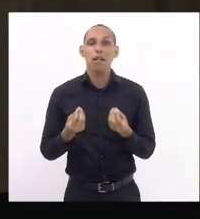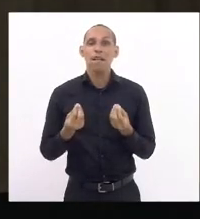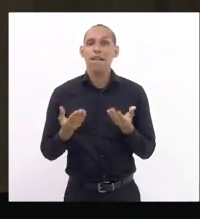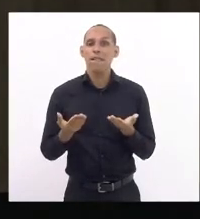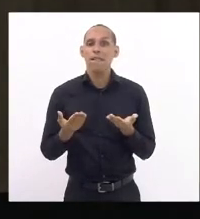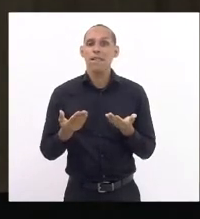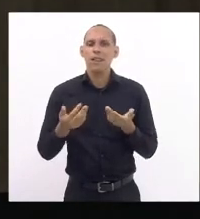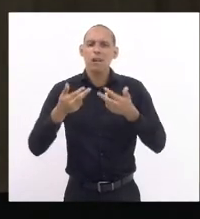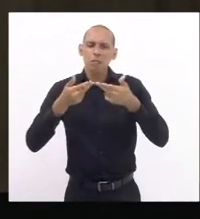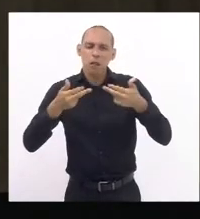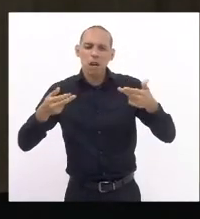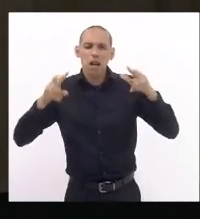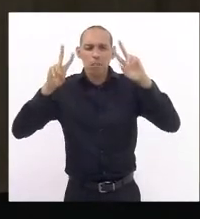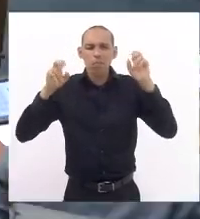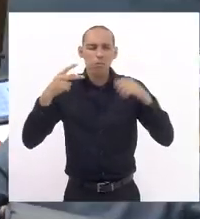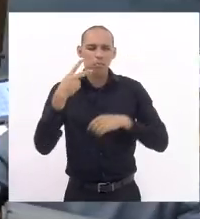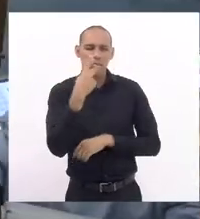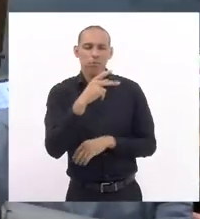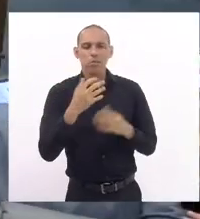para as questões lá em Petrópolis.